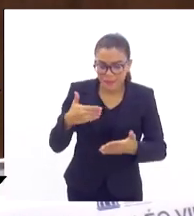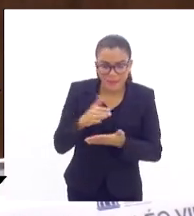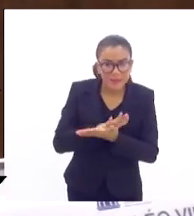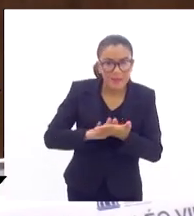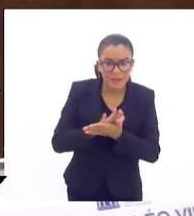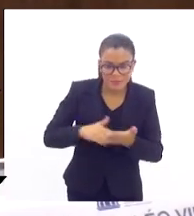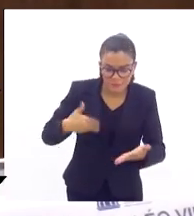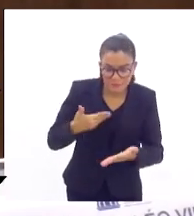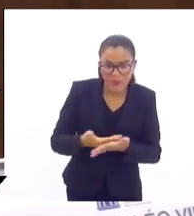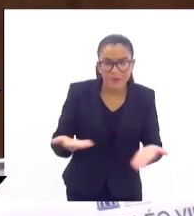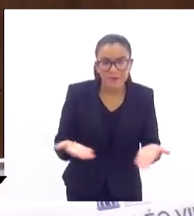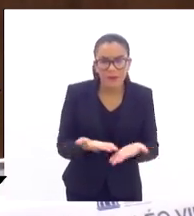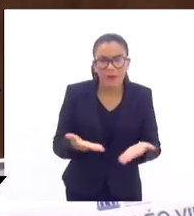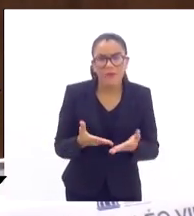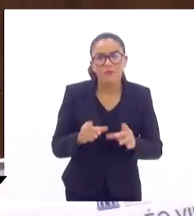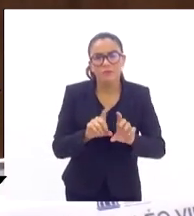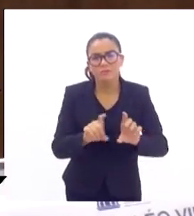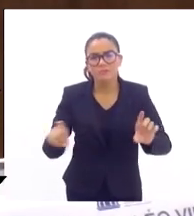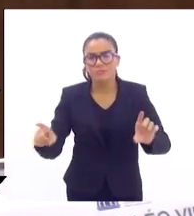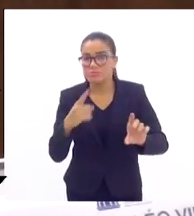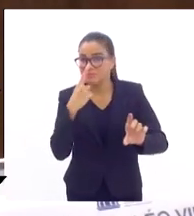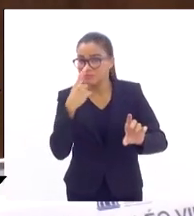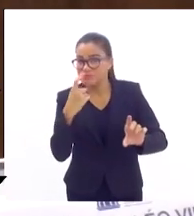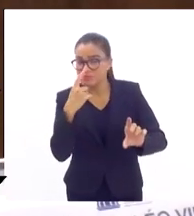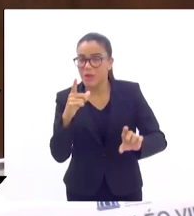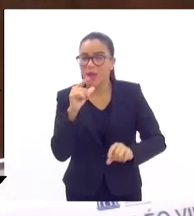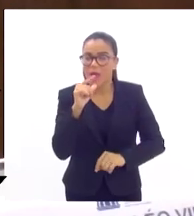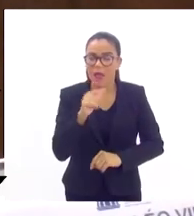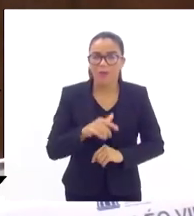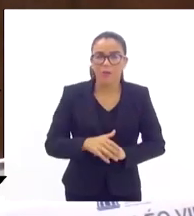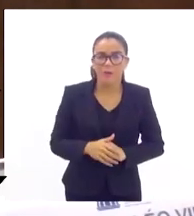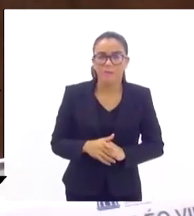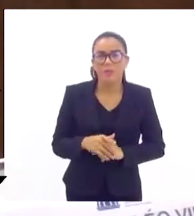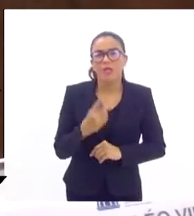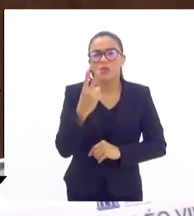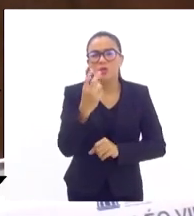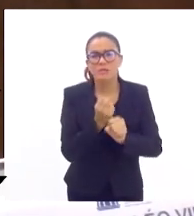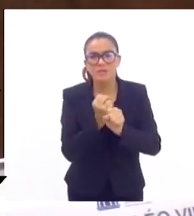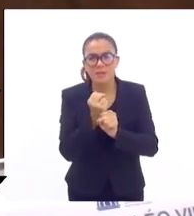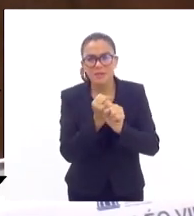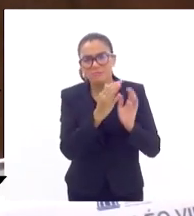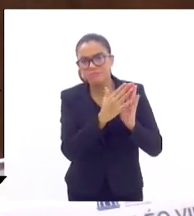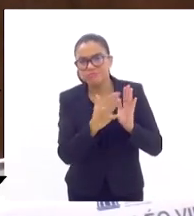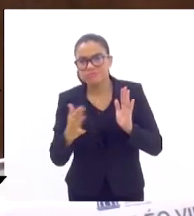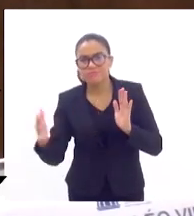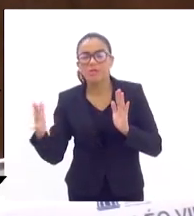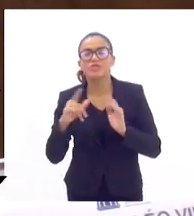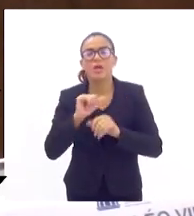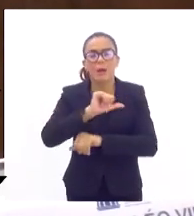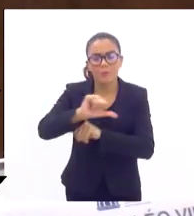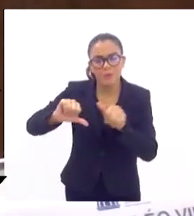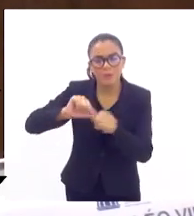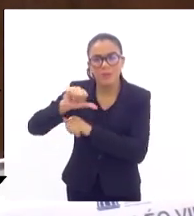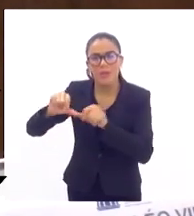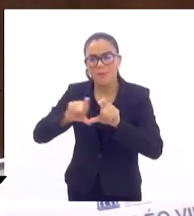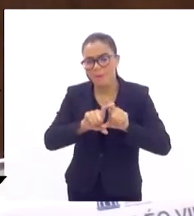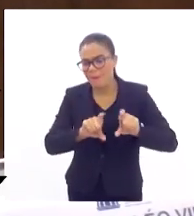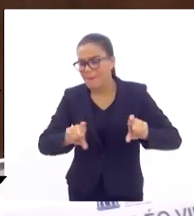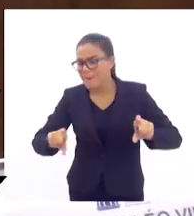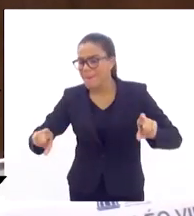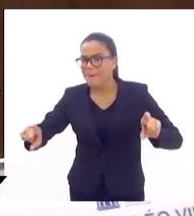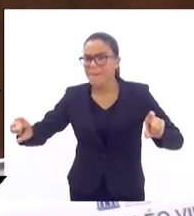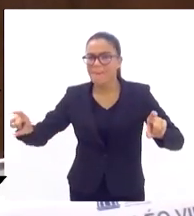relação ao esgoto. E nós, lá no município, já em 2 anos, licitamos 320 quilômetros de rede de esgotamento. A gente